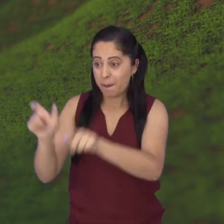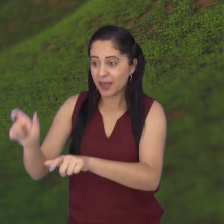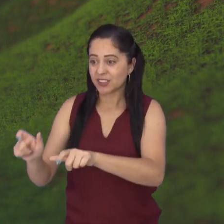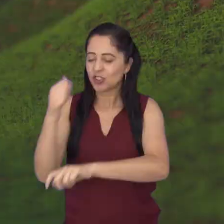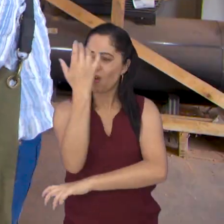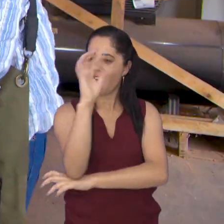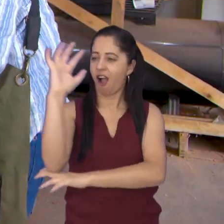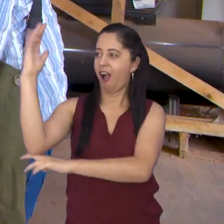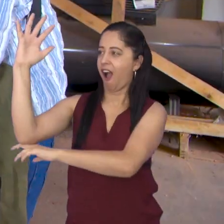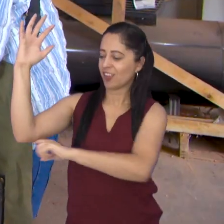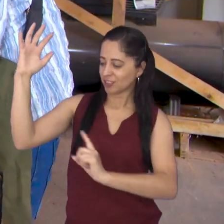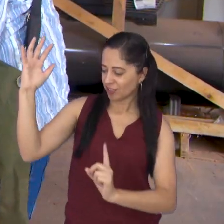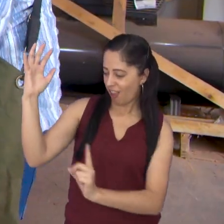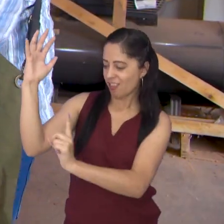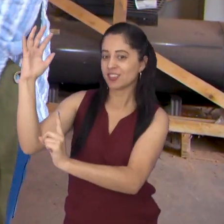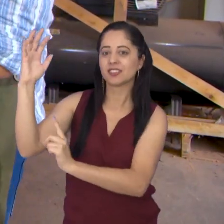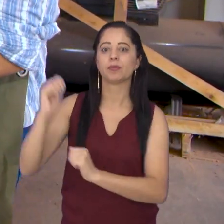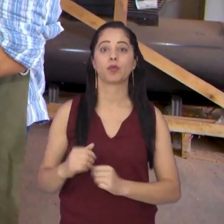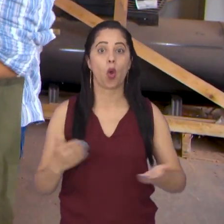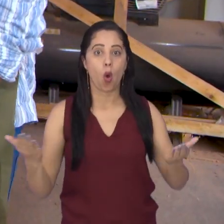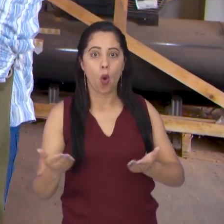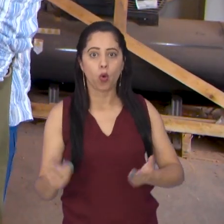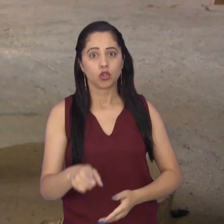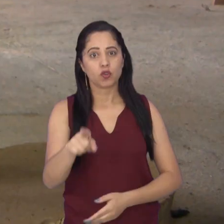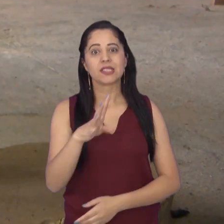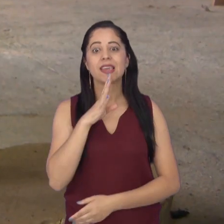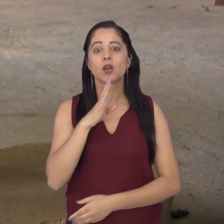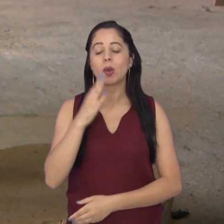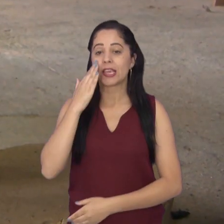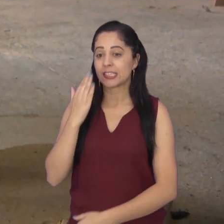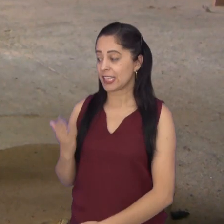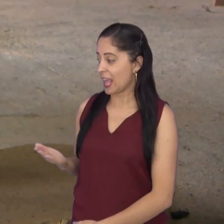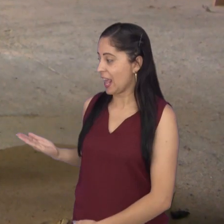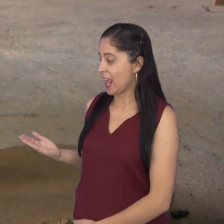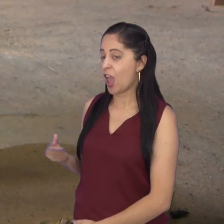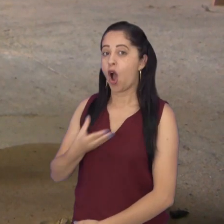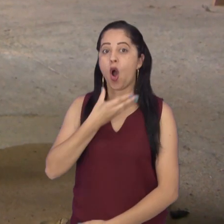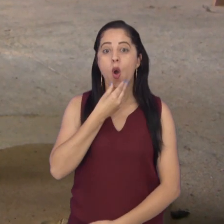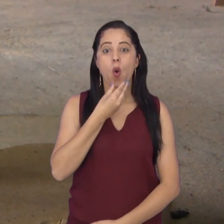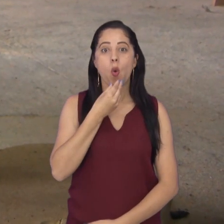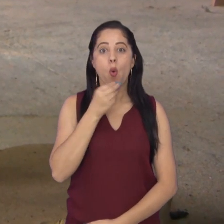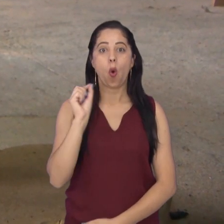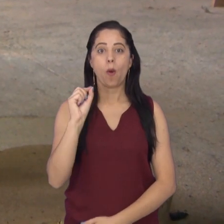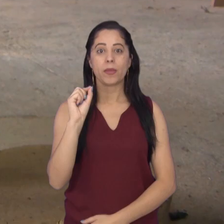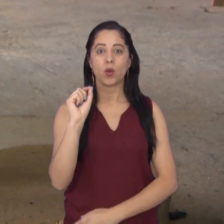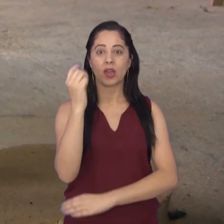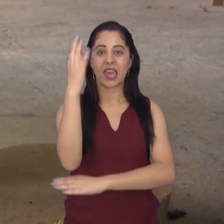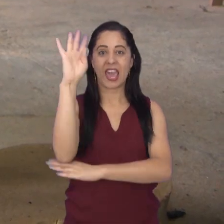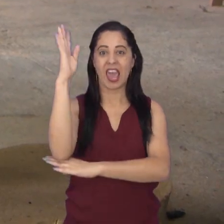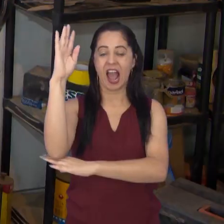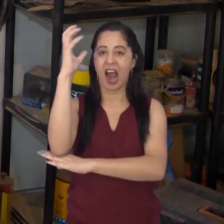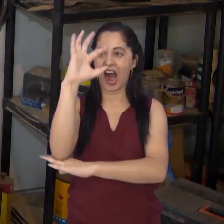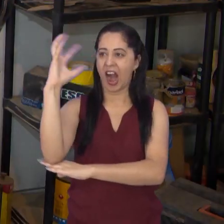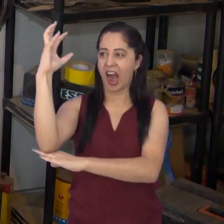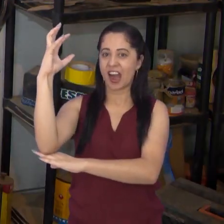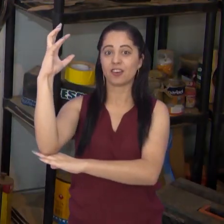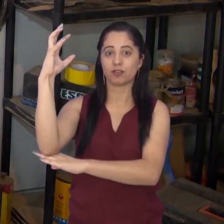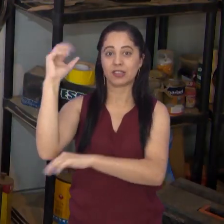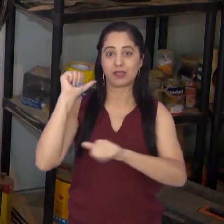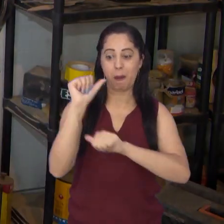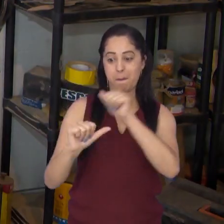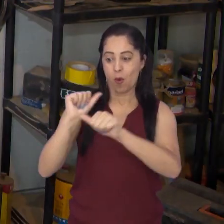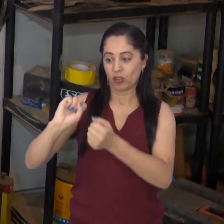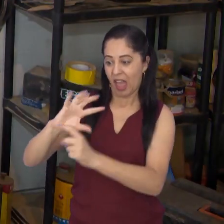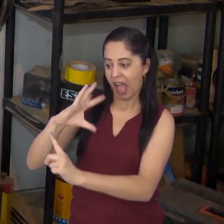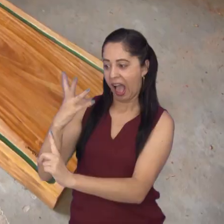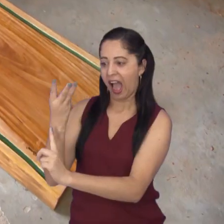programa de hoje, você vai conhecer um artista joseense que transforma a madeira de troncos e galhos de árvores que